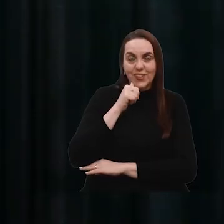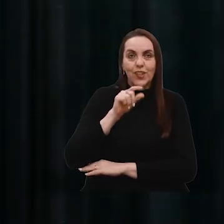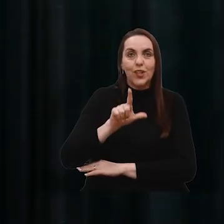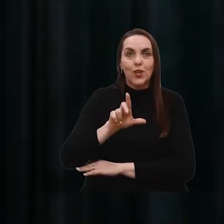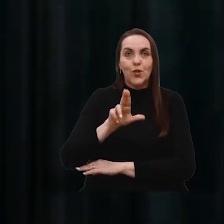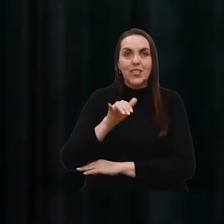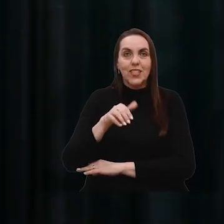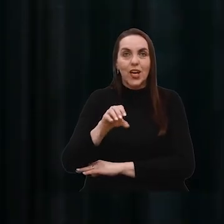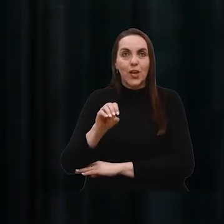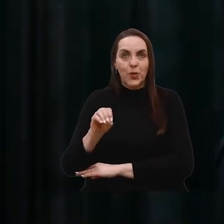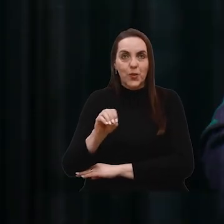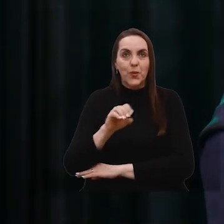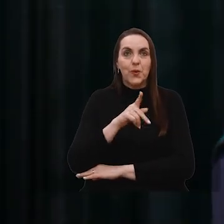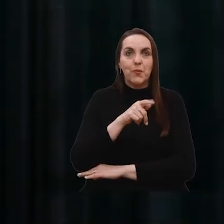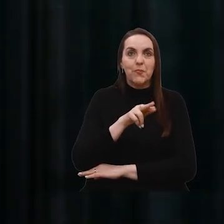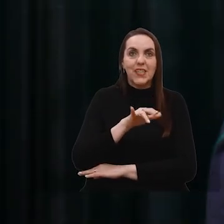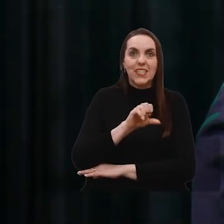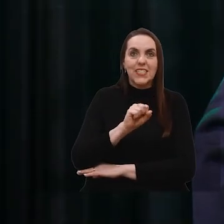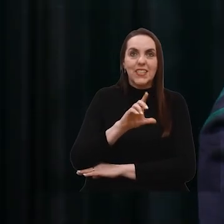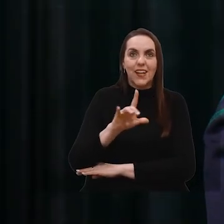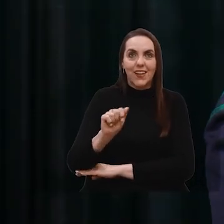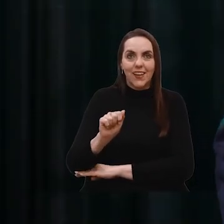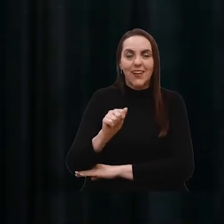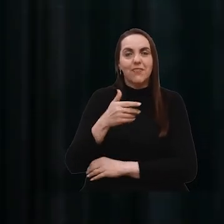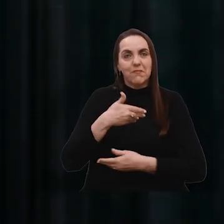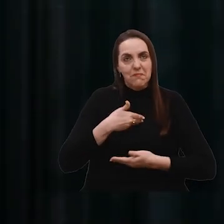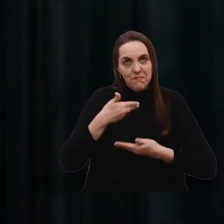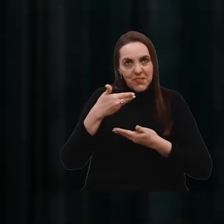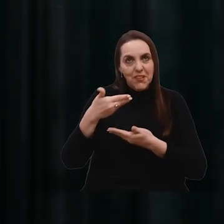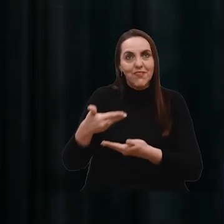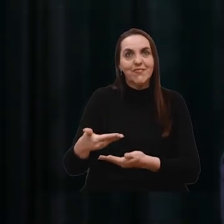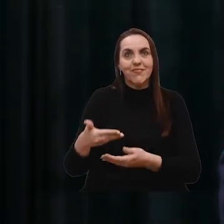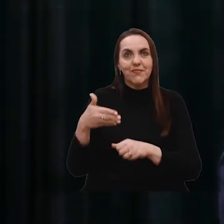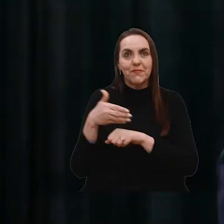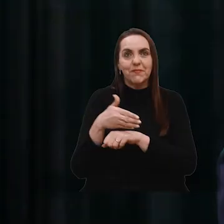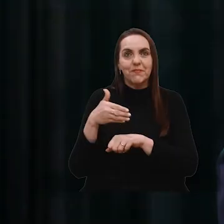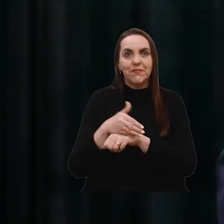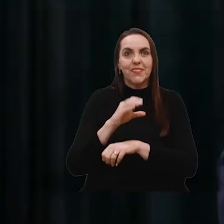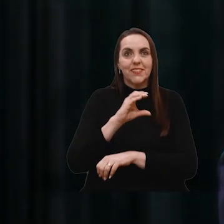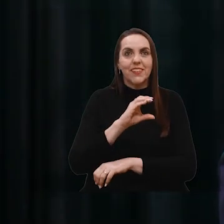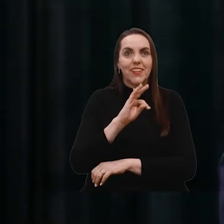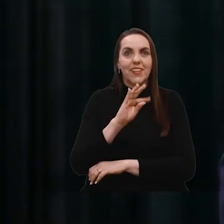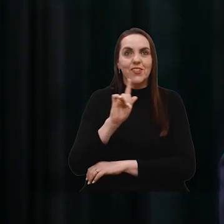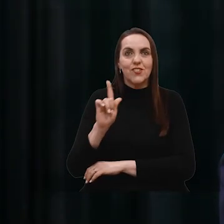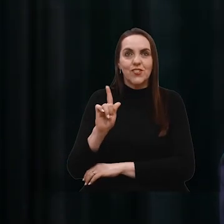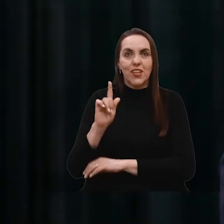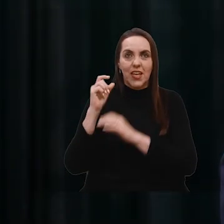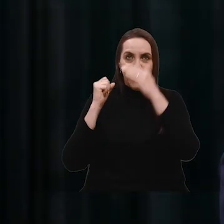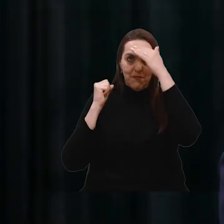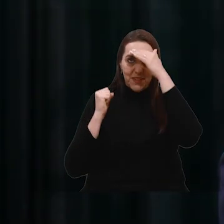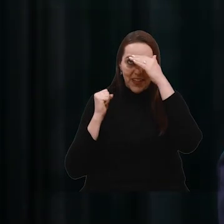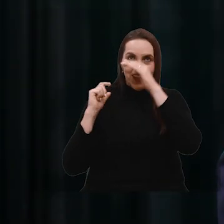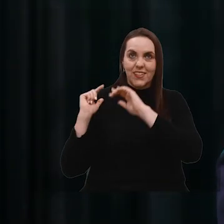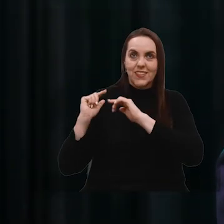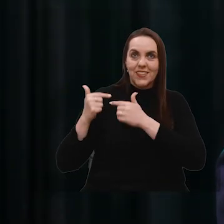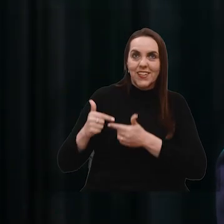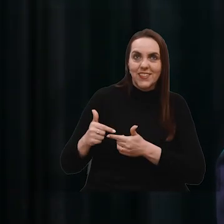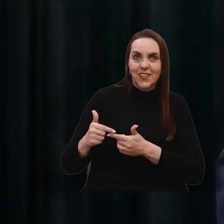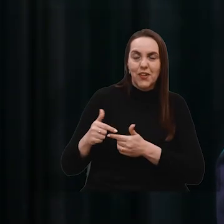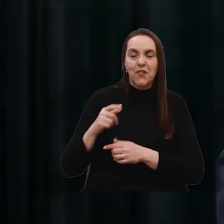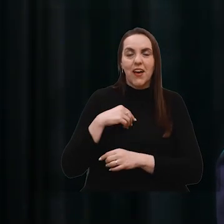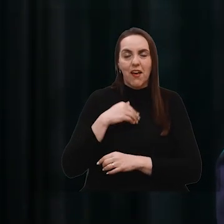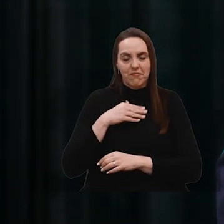dos meus filhos, Luciano e Priscila, fui convidado a participar do CTG